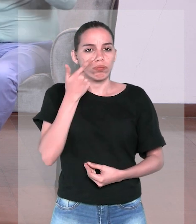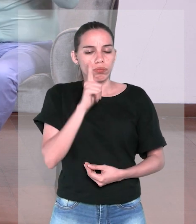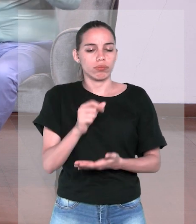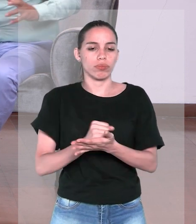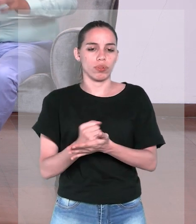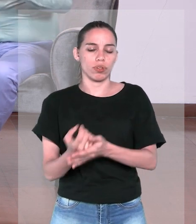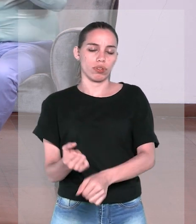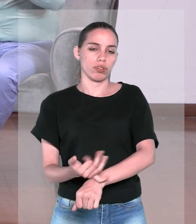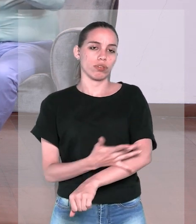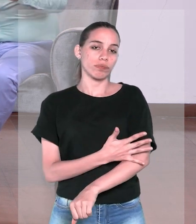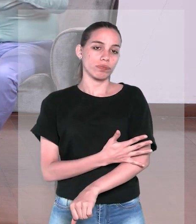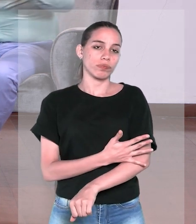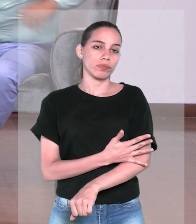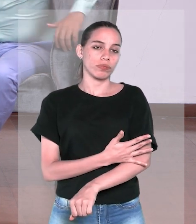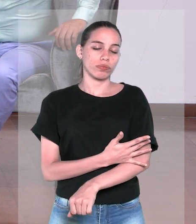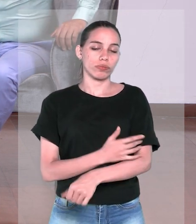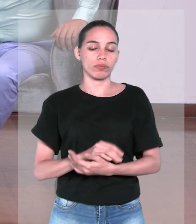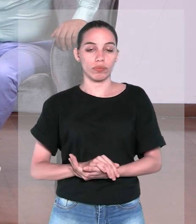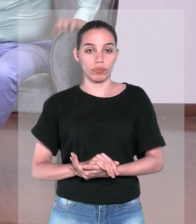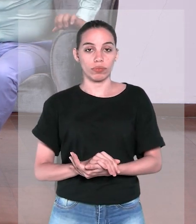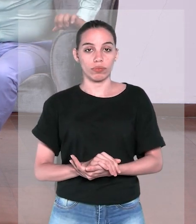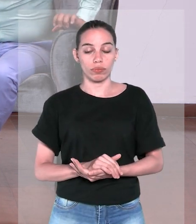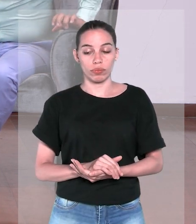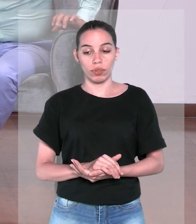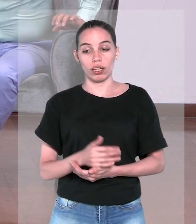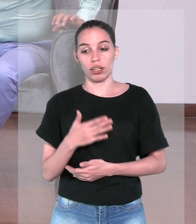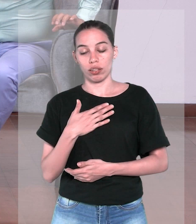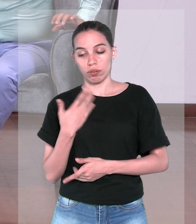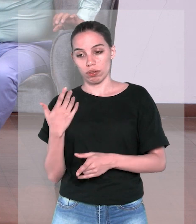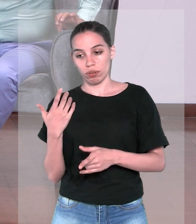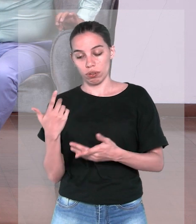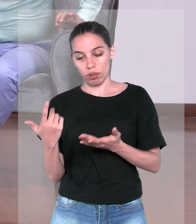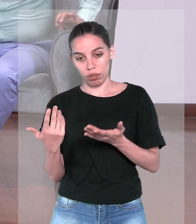Primeiro, eu concluo dizendo o seguinte, olha,